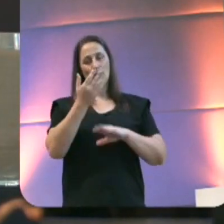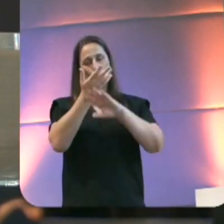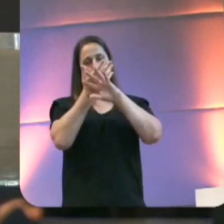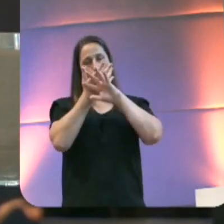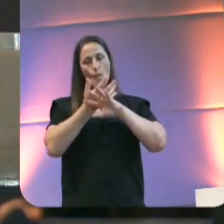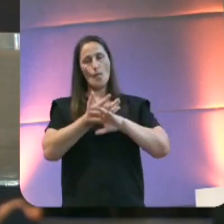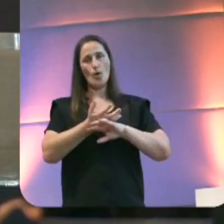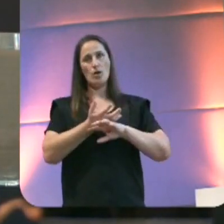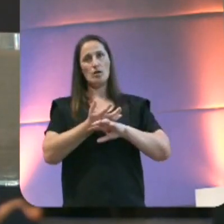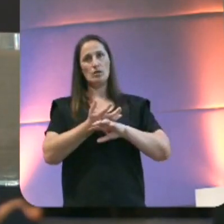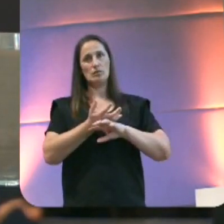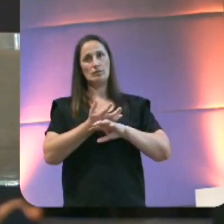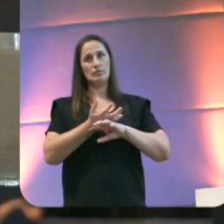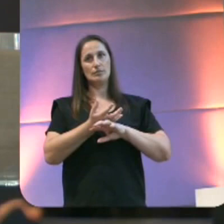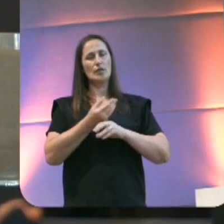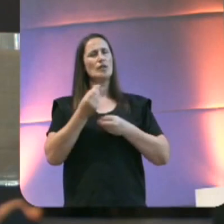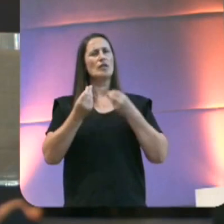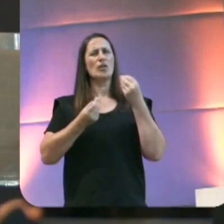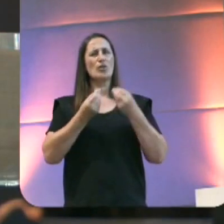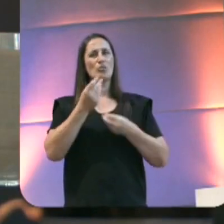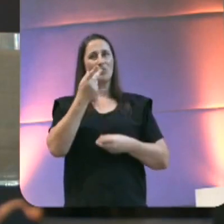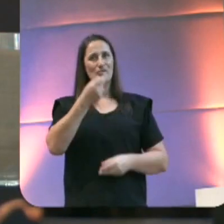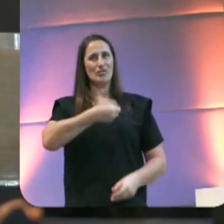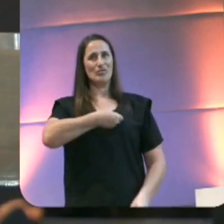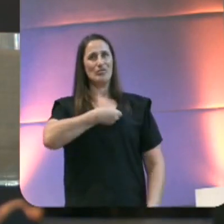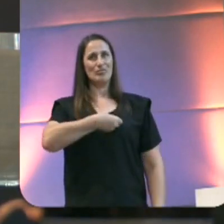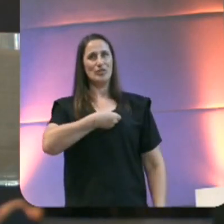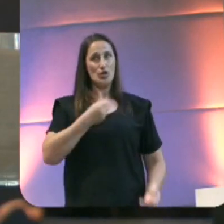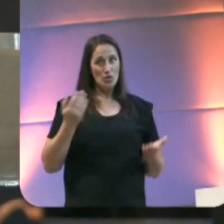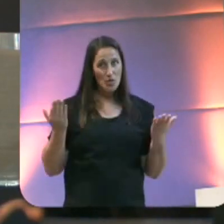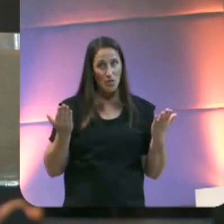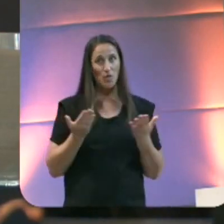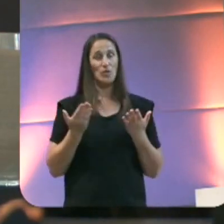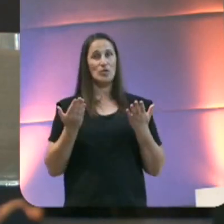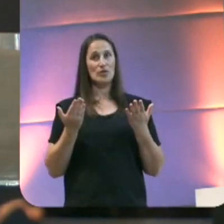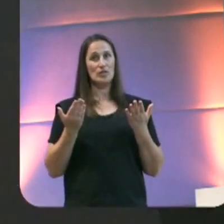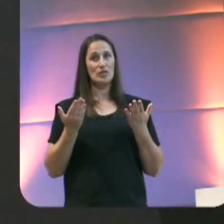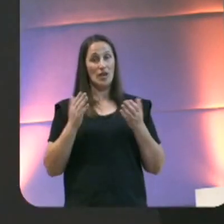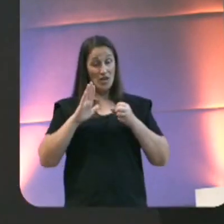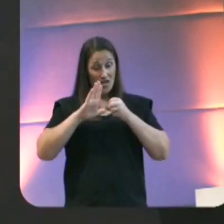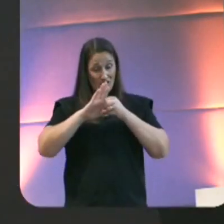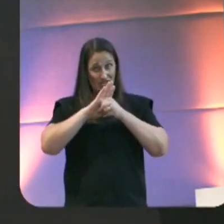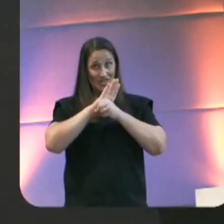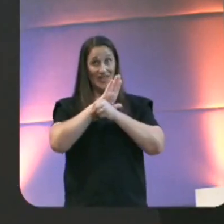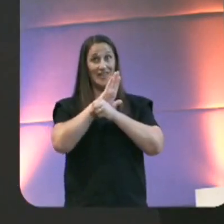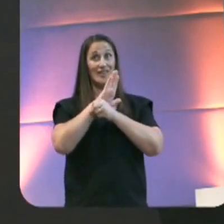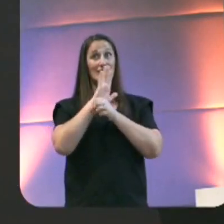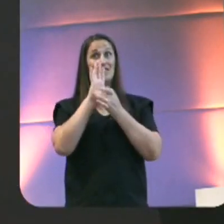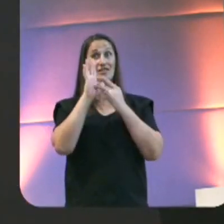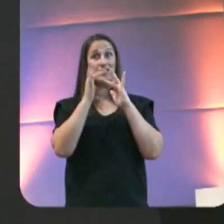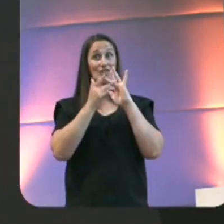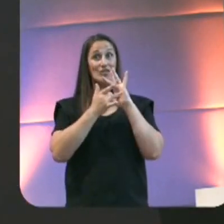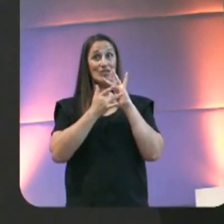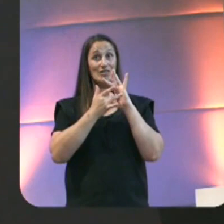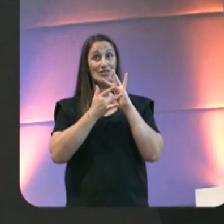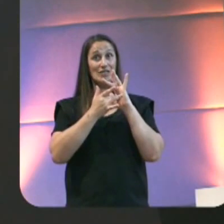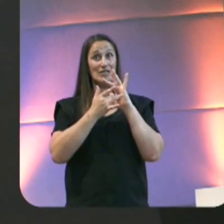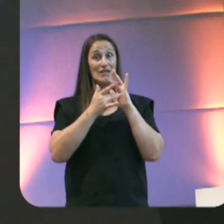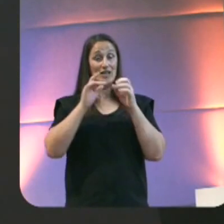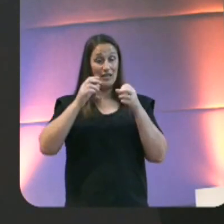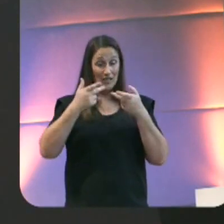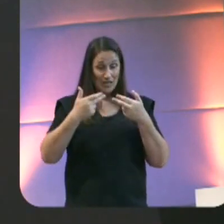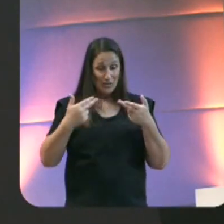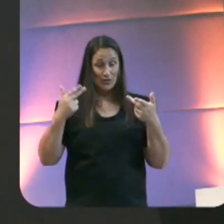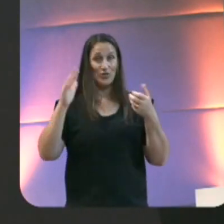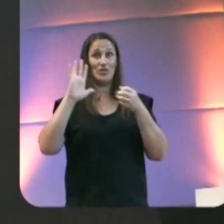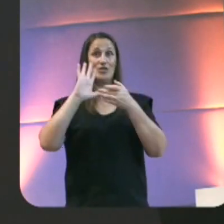Como é que está o teu reservatório? Talvez você diga: está cheio. Mas cheio do quê? Daquilo que